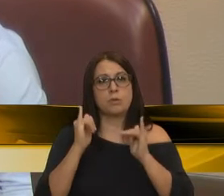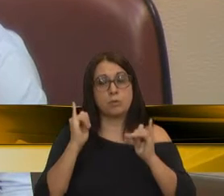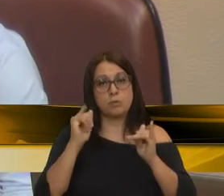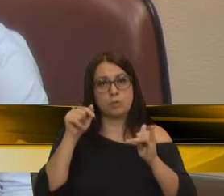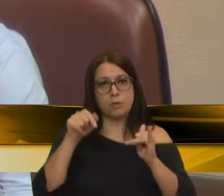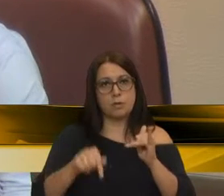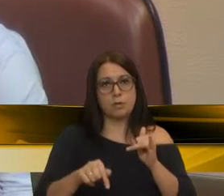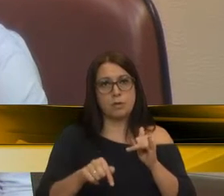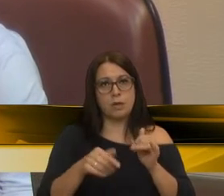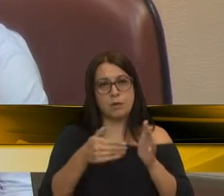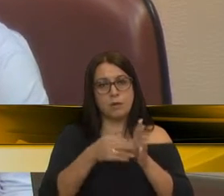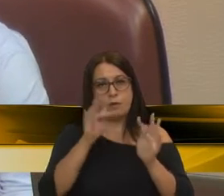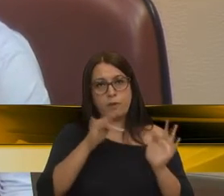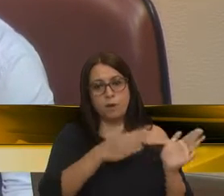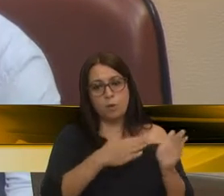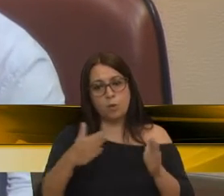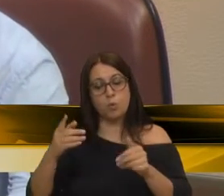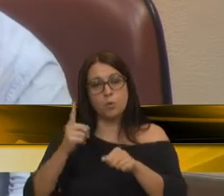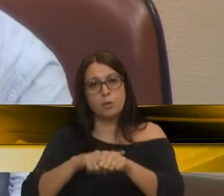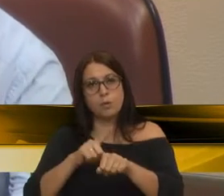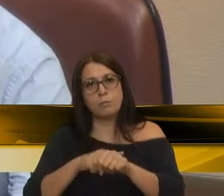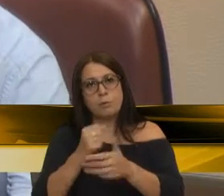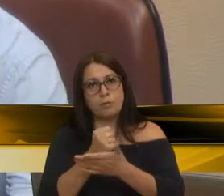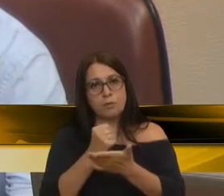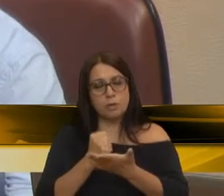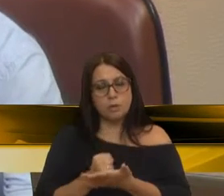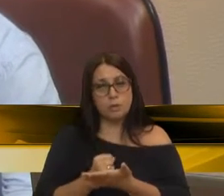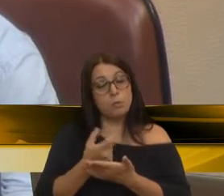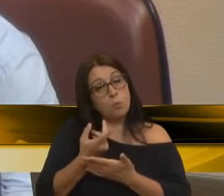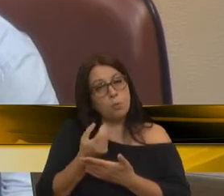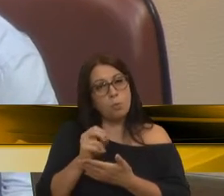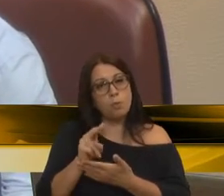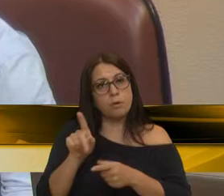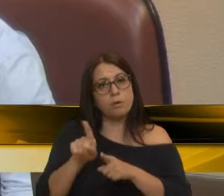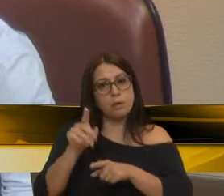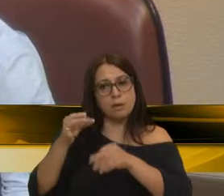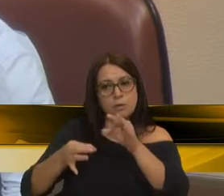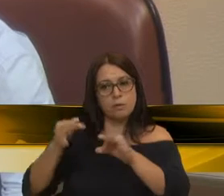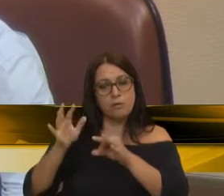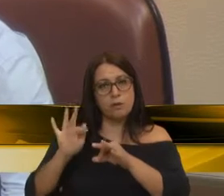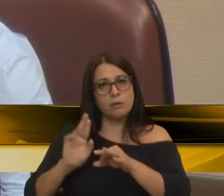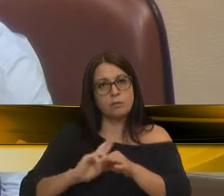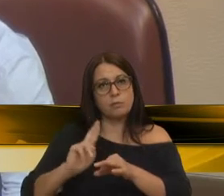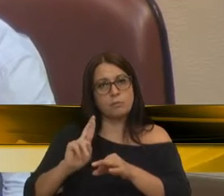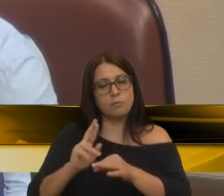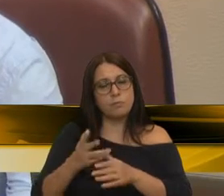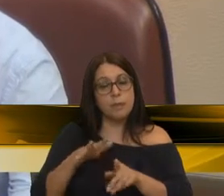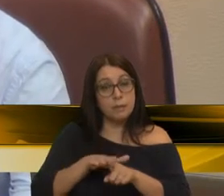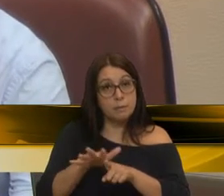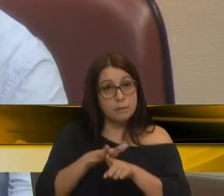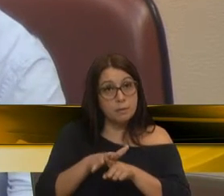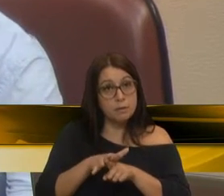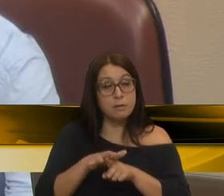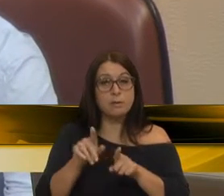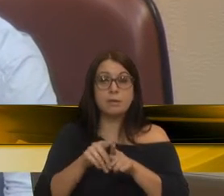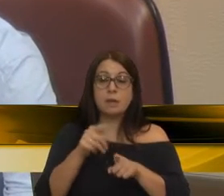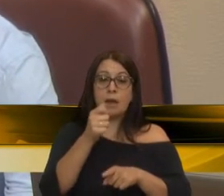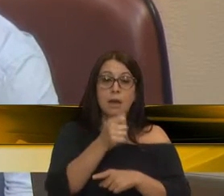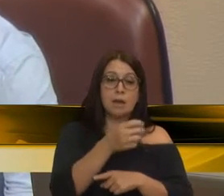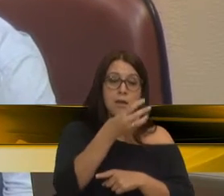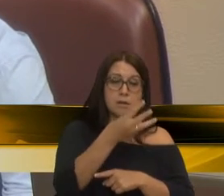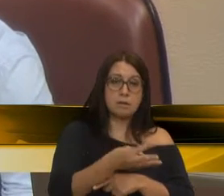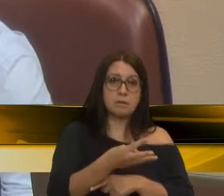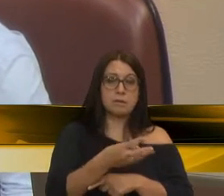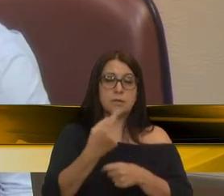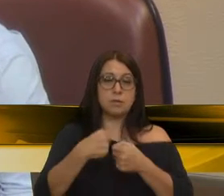até o final do prazo contratado o até final do julgamento da presente demanda e a3 que o